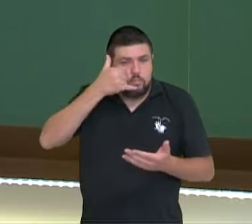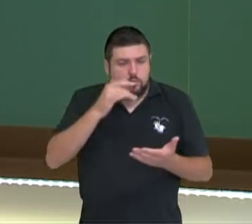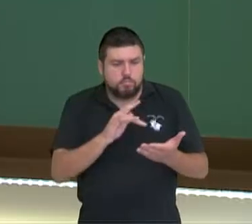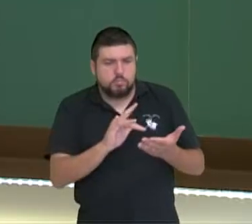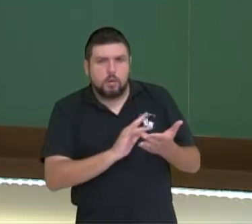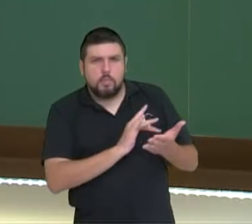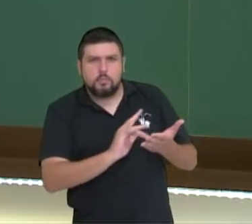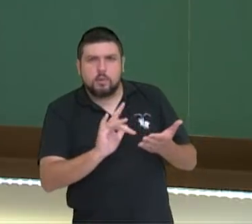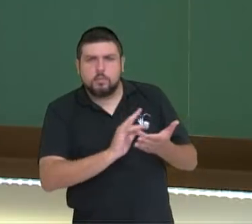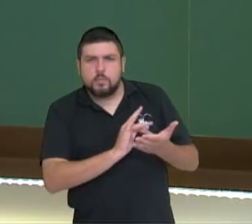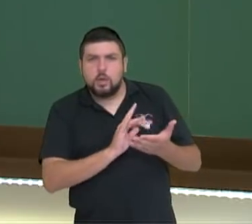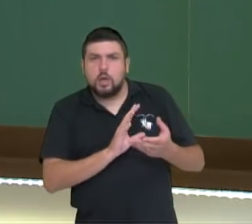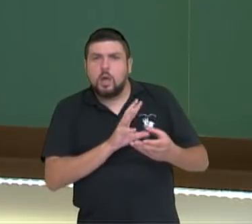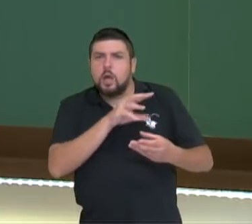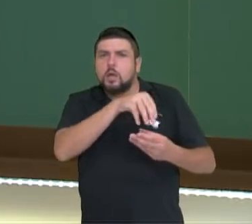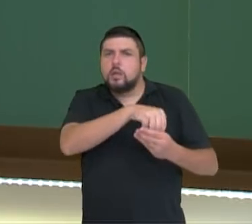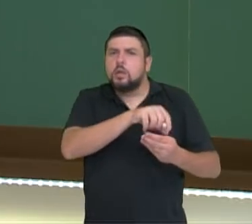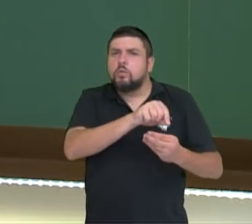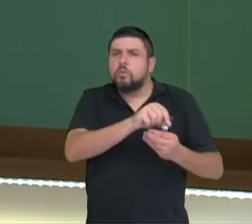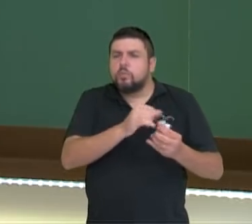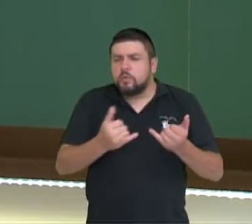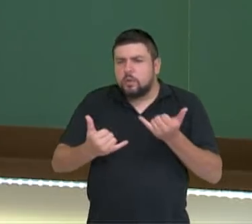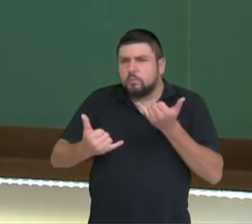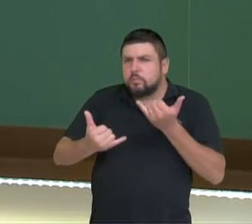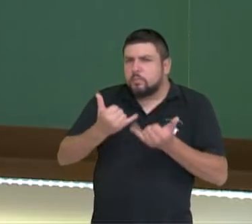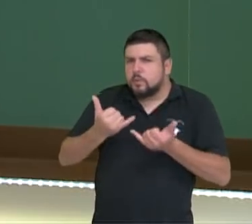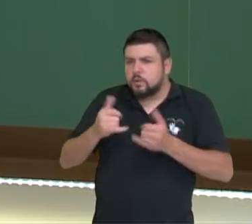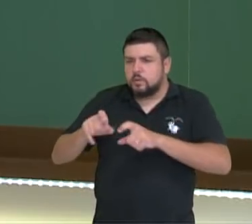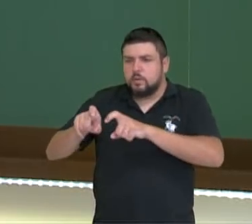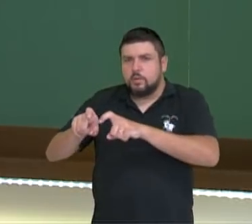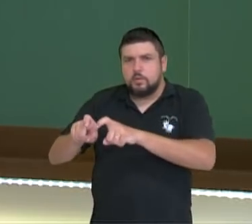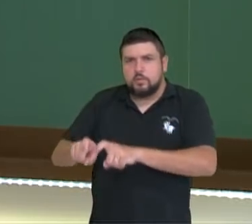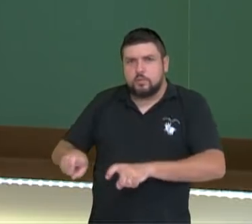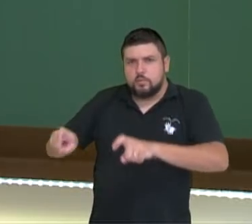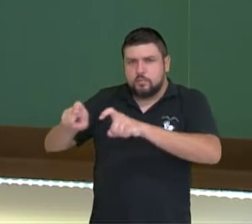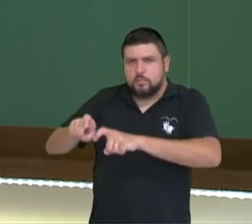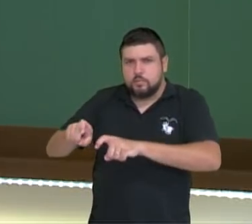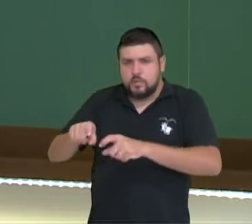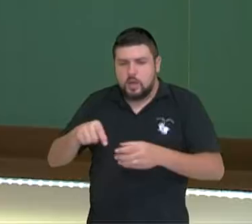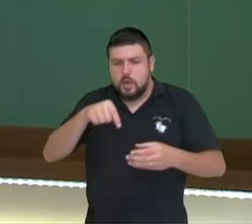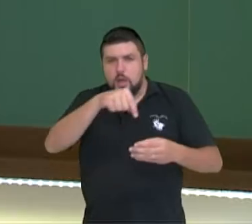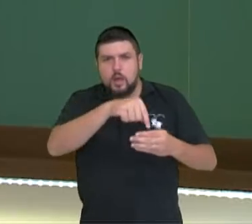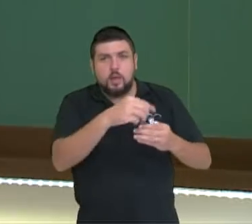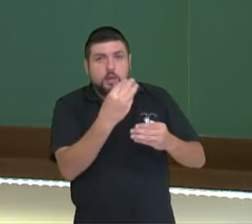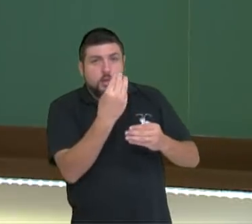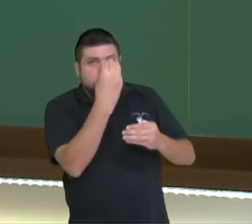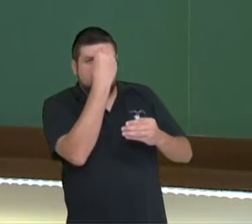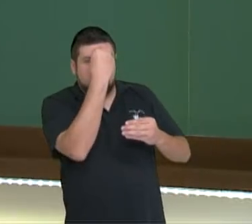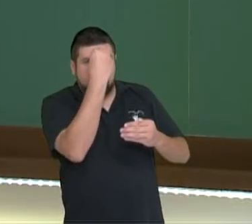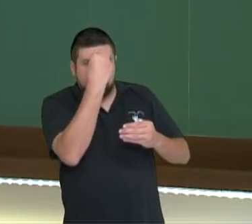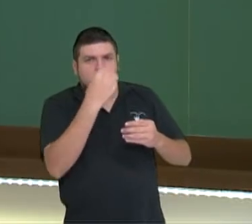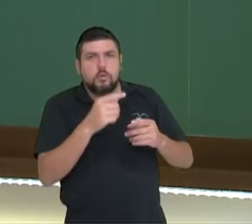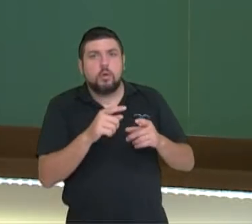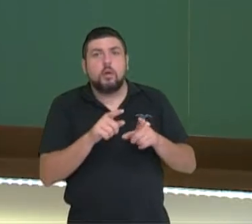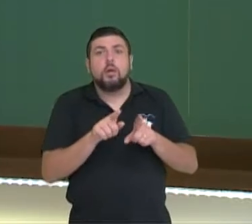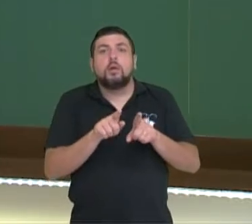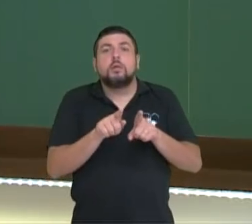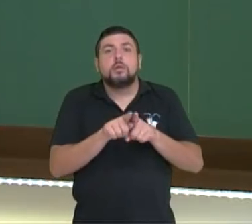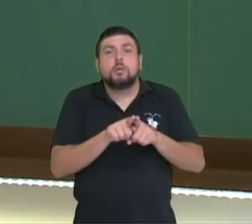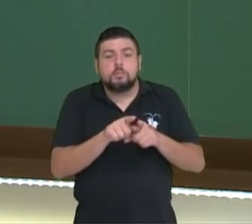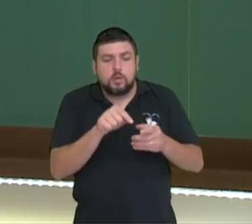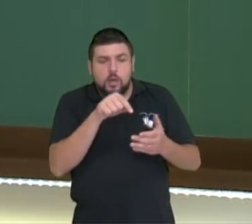uma arquitetura interna semelhante ao de alguns computadores, né? Eles têm memória RAM, processador, espaço de armazenamento,